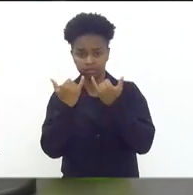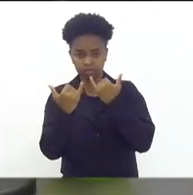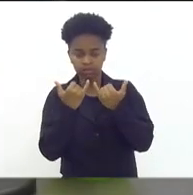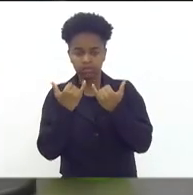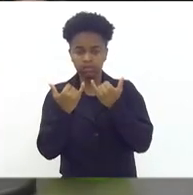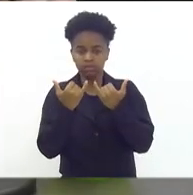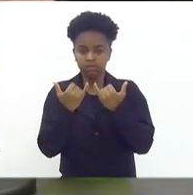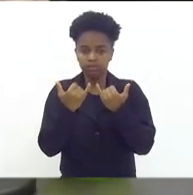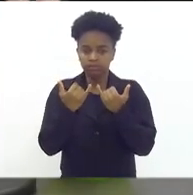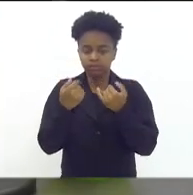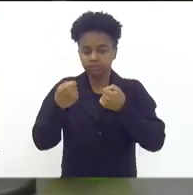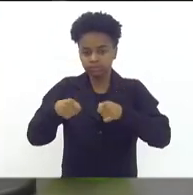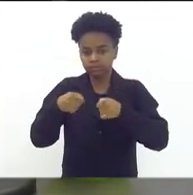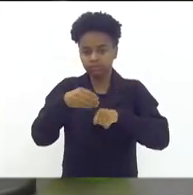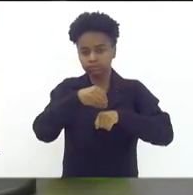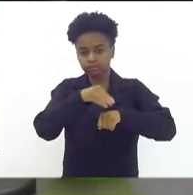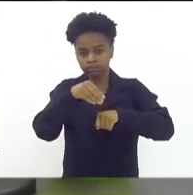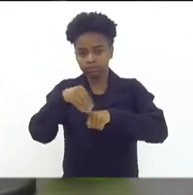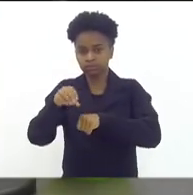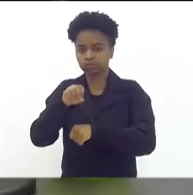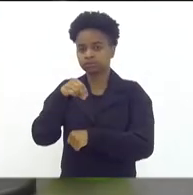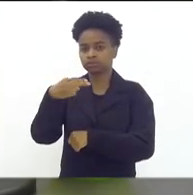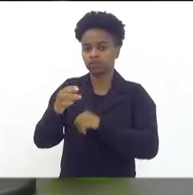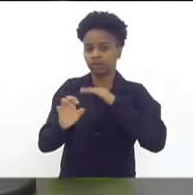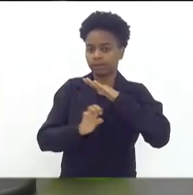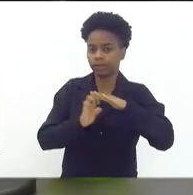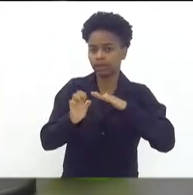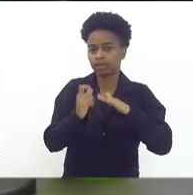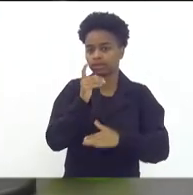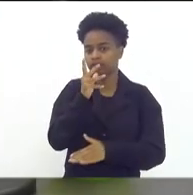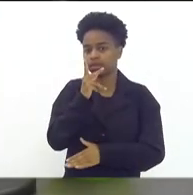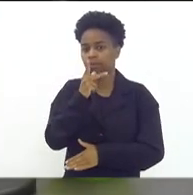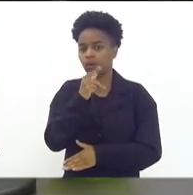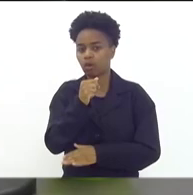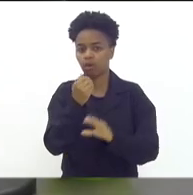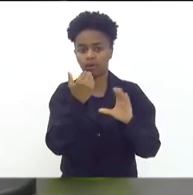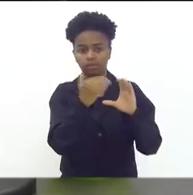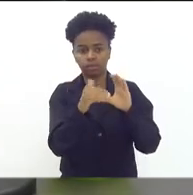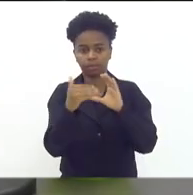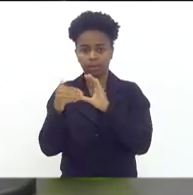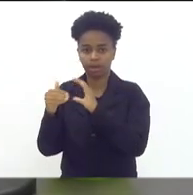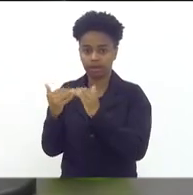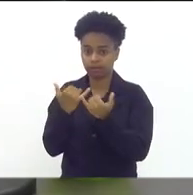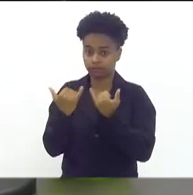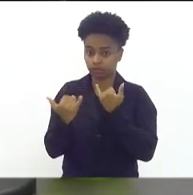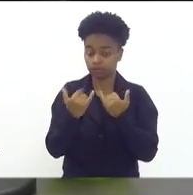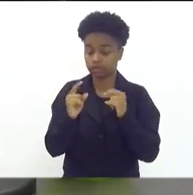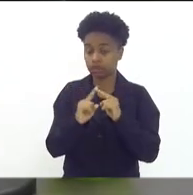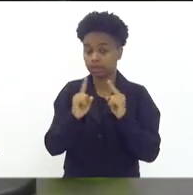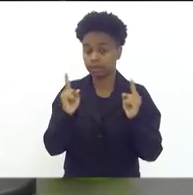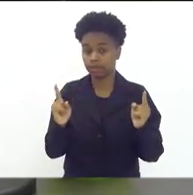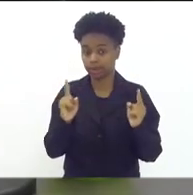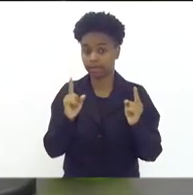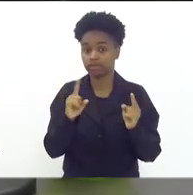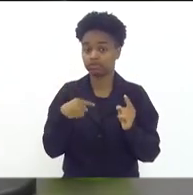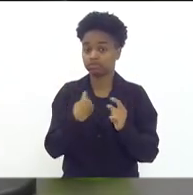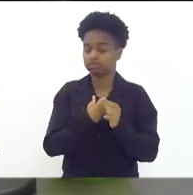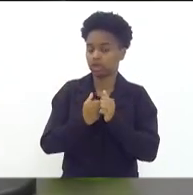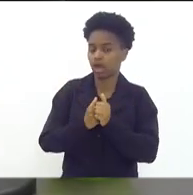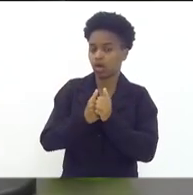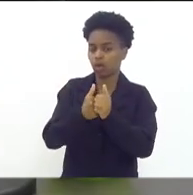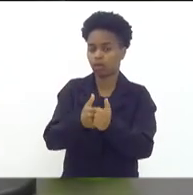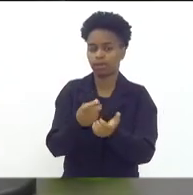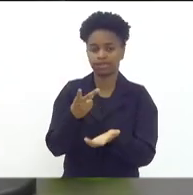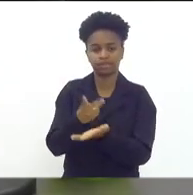que precisam ser enviadas Às vezes a concessionária demora um pouco a enviar essas informações Mas a gente sempre acompanha